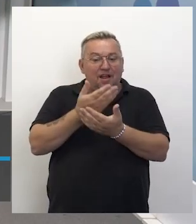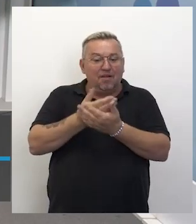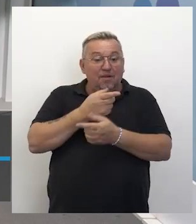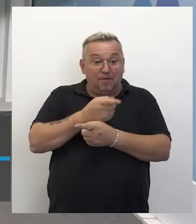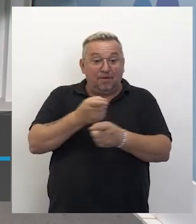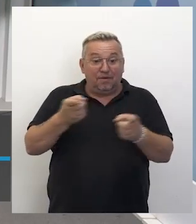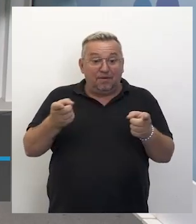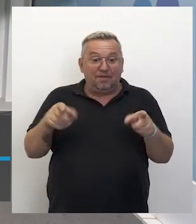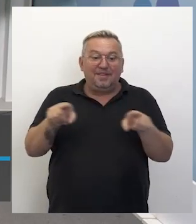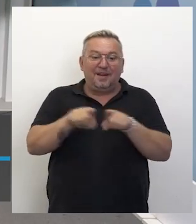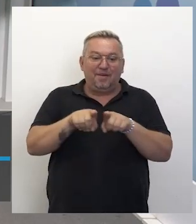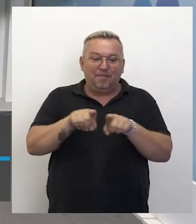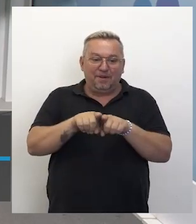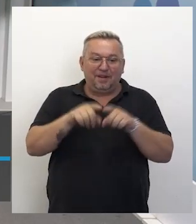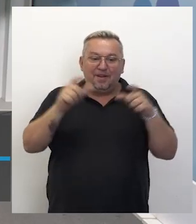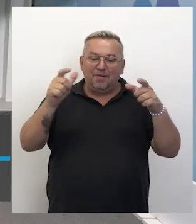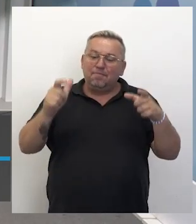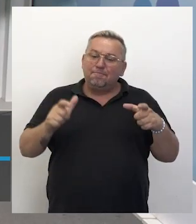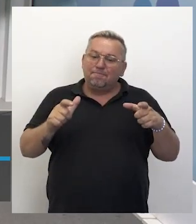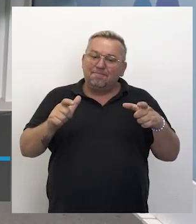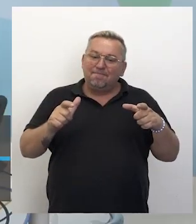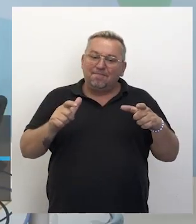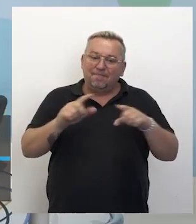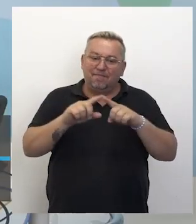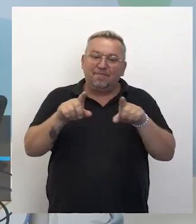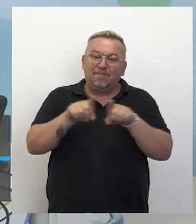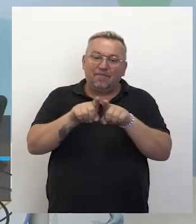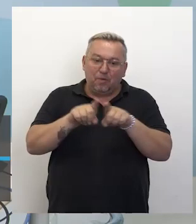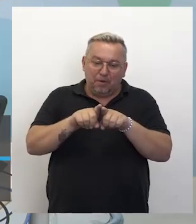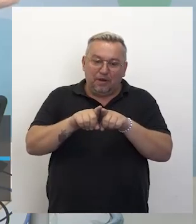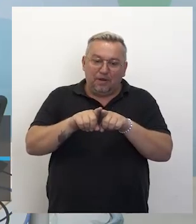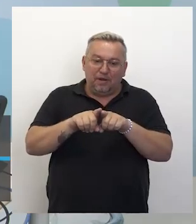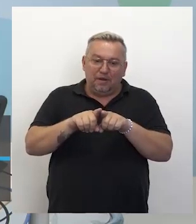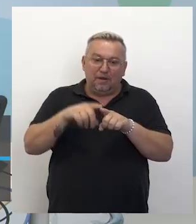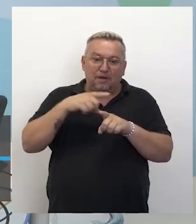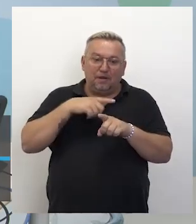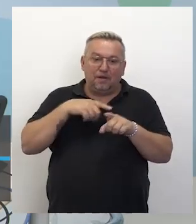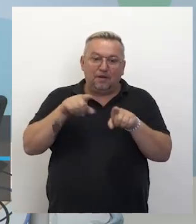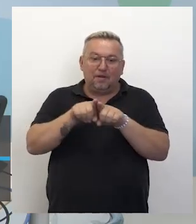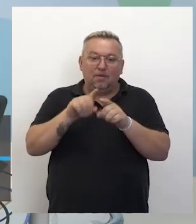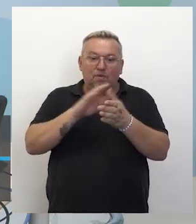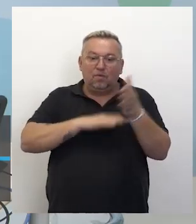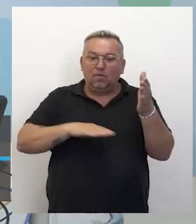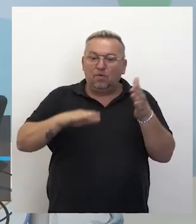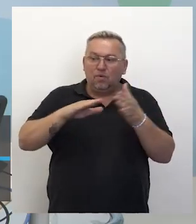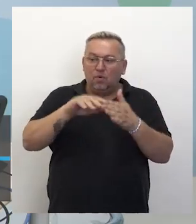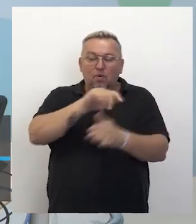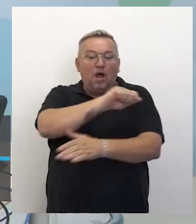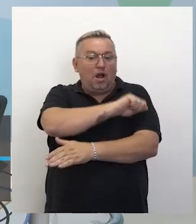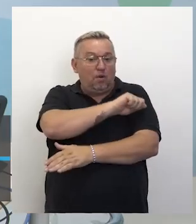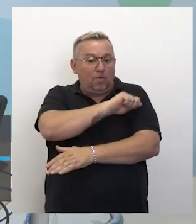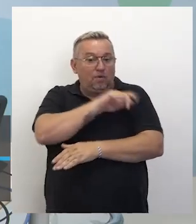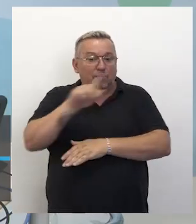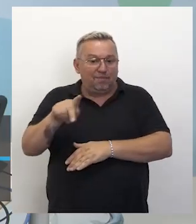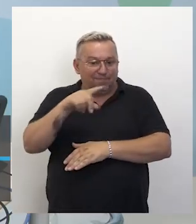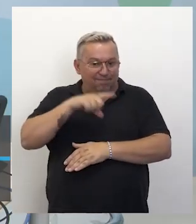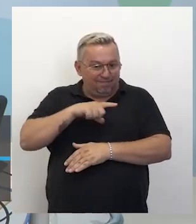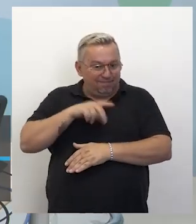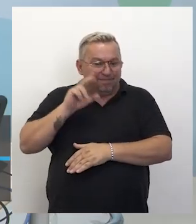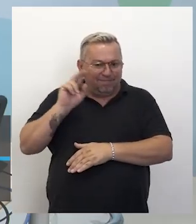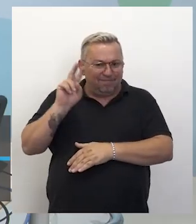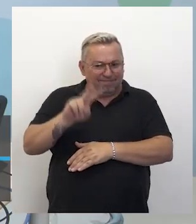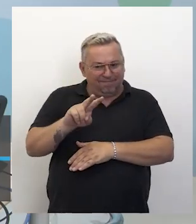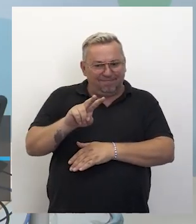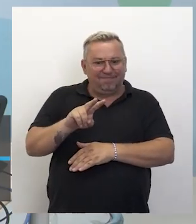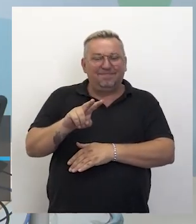vocês. Aliás, esse espaço estúdio, inclusive, conta também com todos os estudantes e professores que estão assistindo a